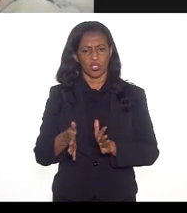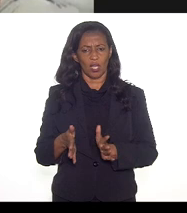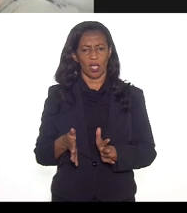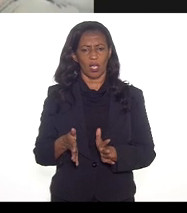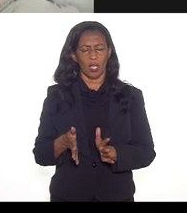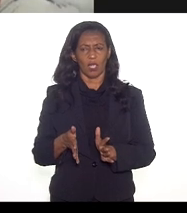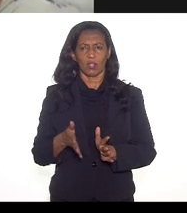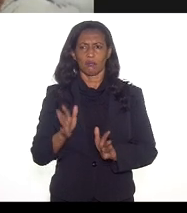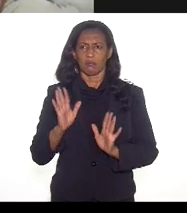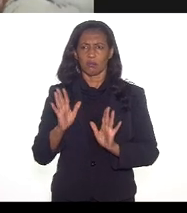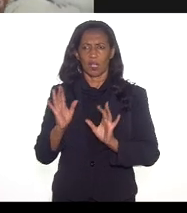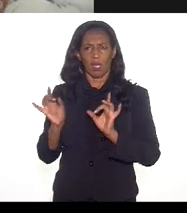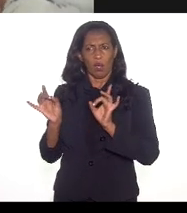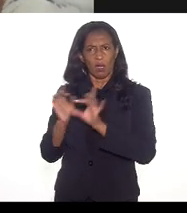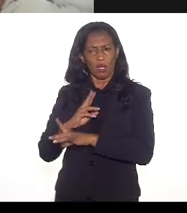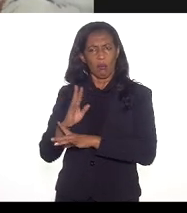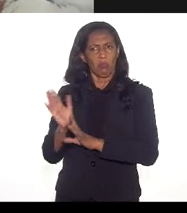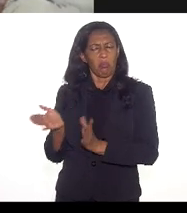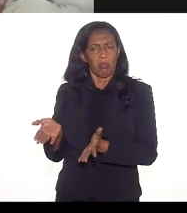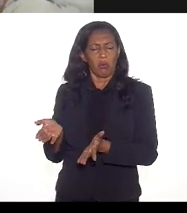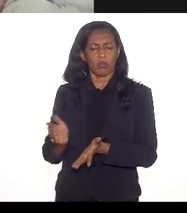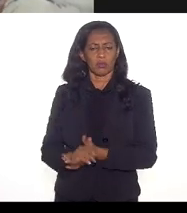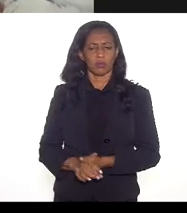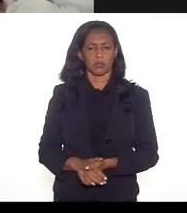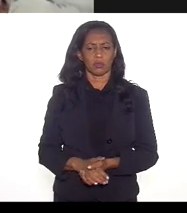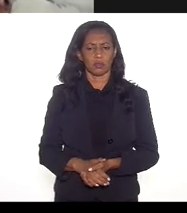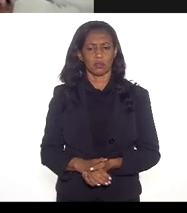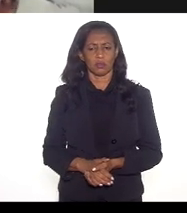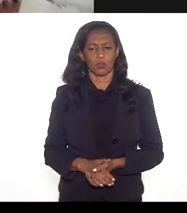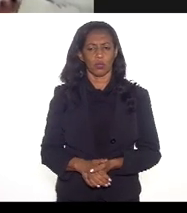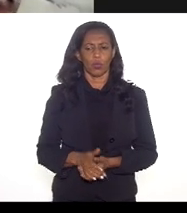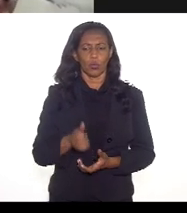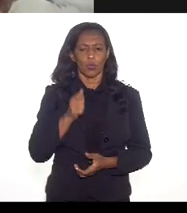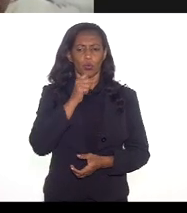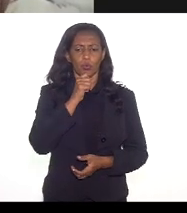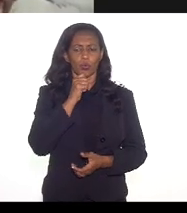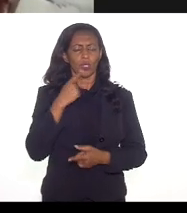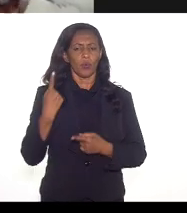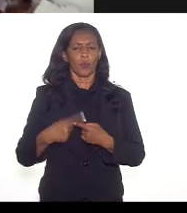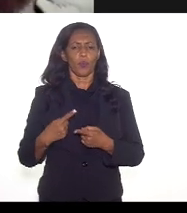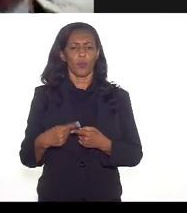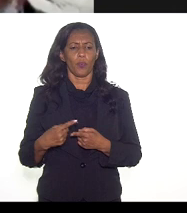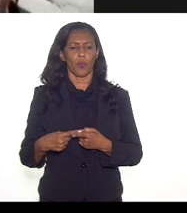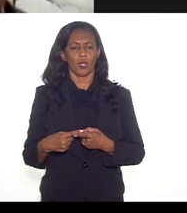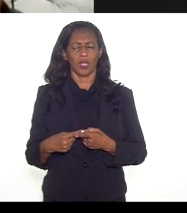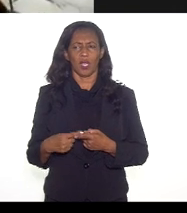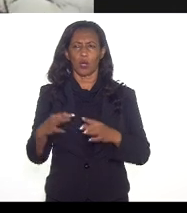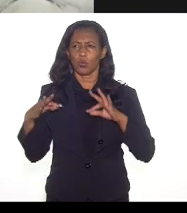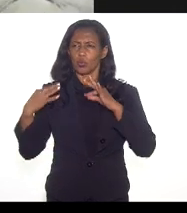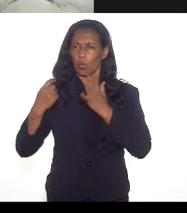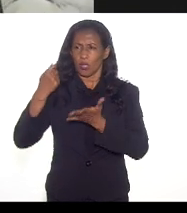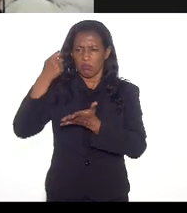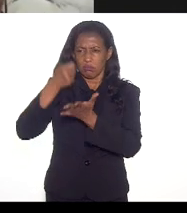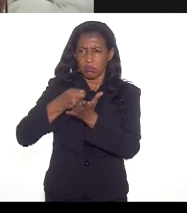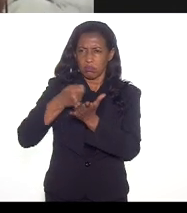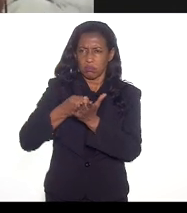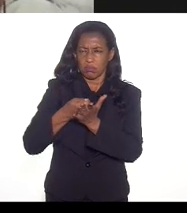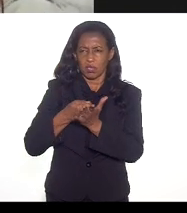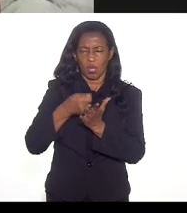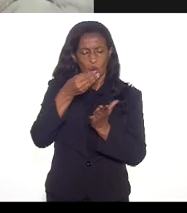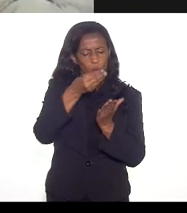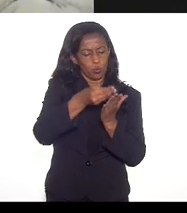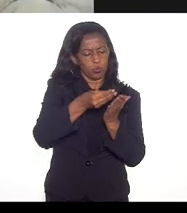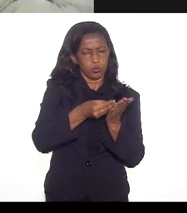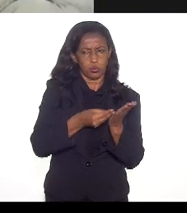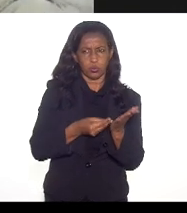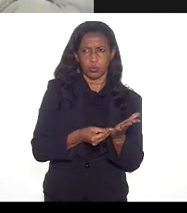se considerando da UENF. Então, assim, não tem mais o porquê, todas as exigências já foram cumpridas. E não tem mais o